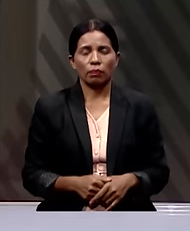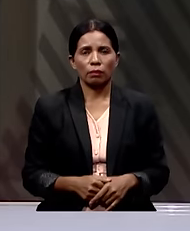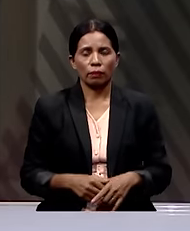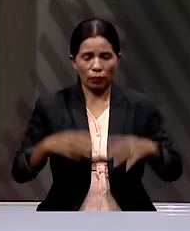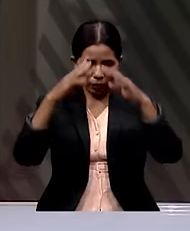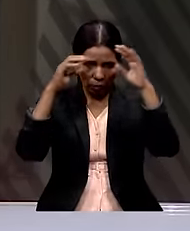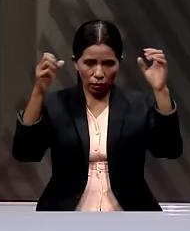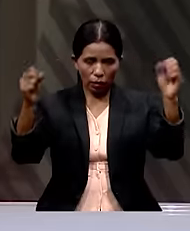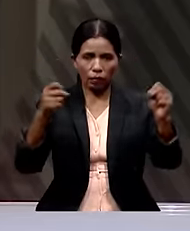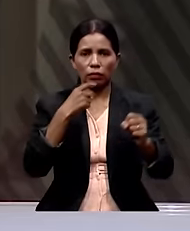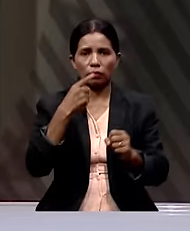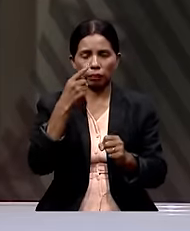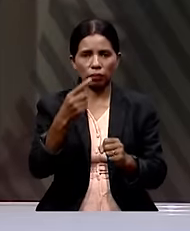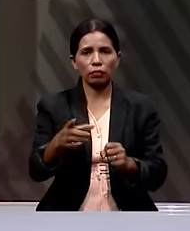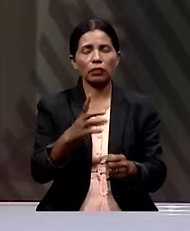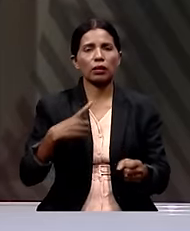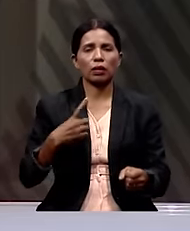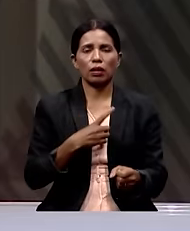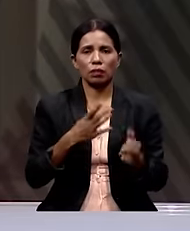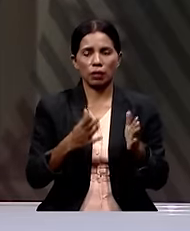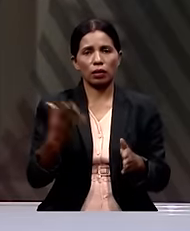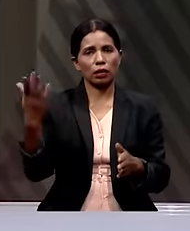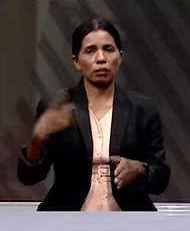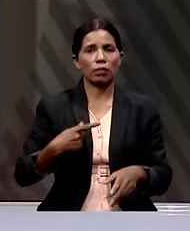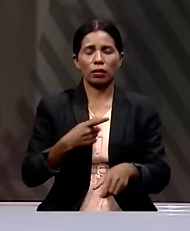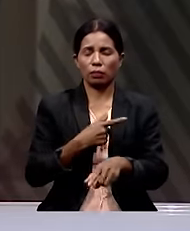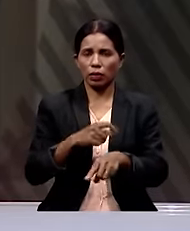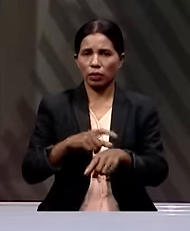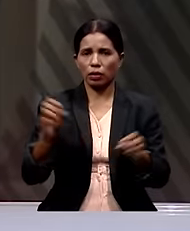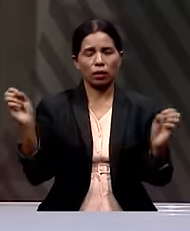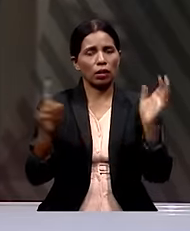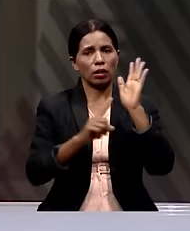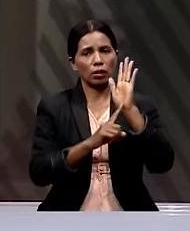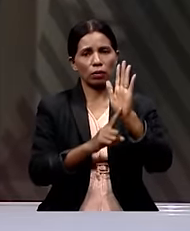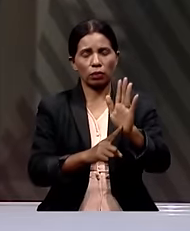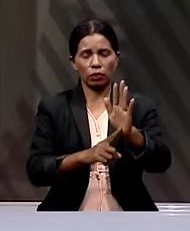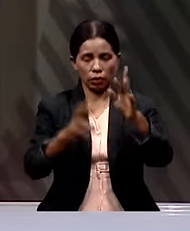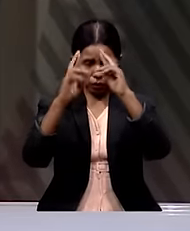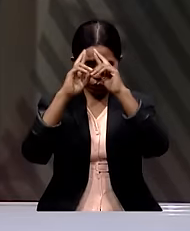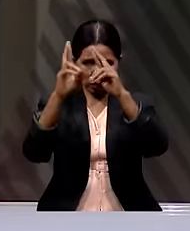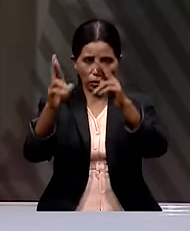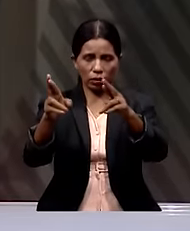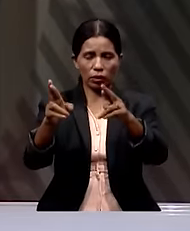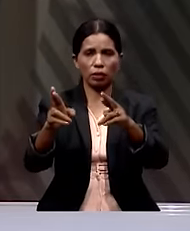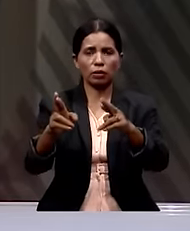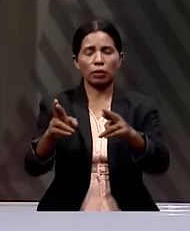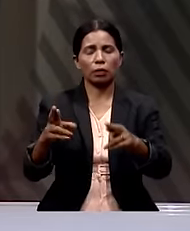Presidente da República considera deputado e Parlamento Nacional lá a todo respeito ba líder nacional.